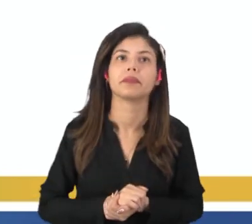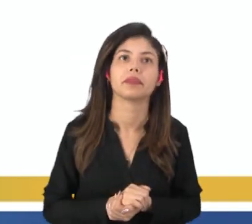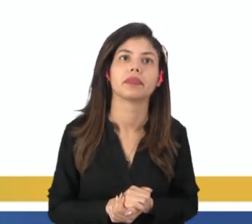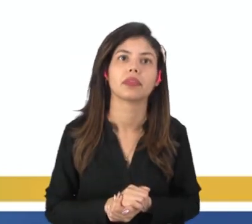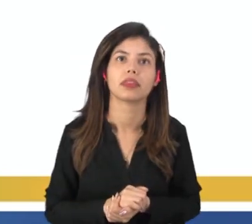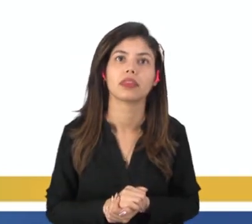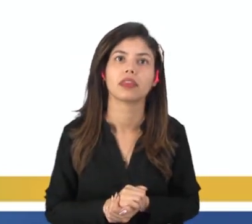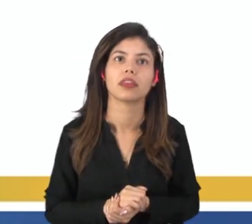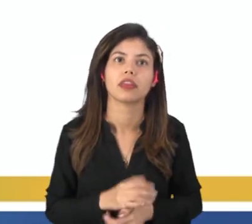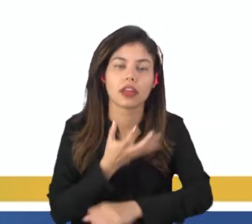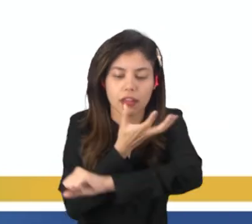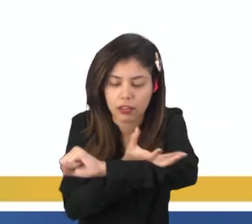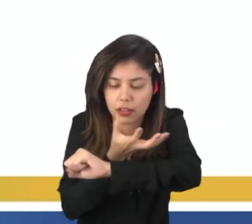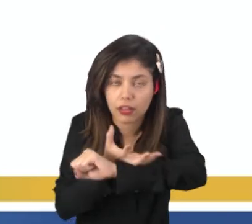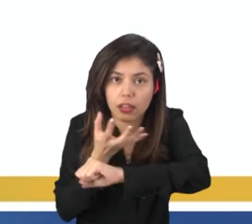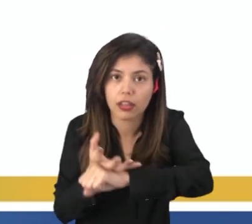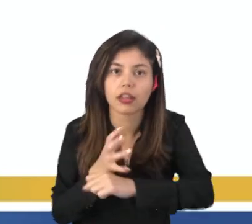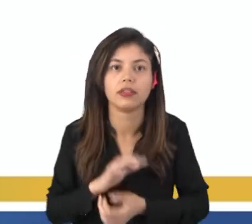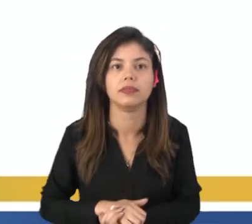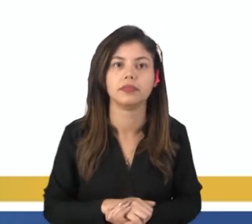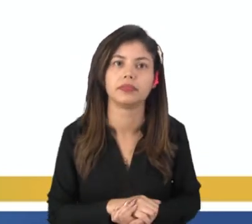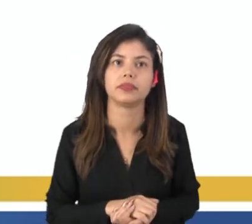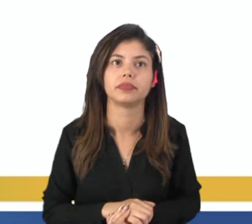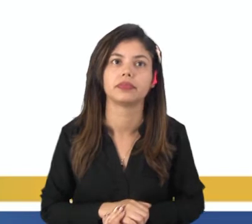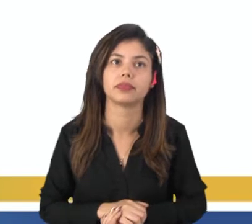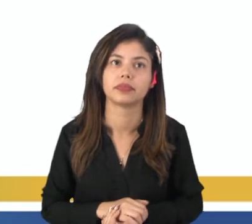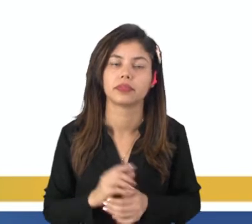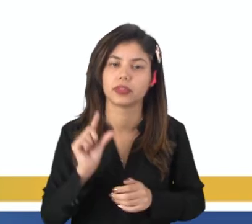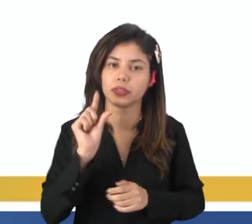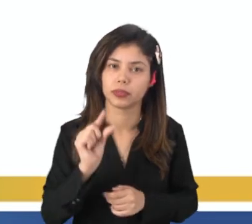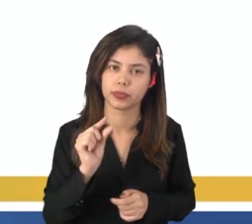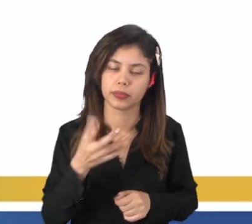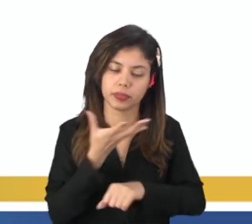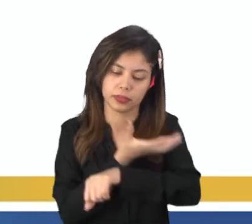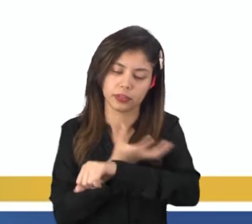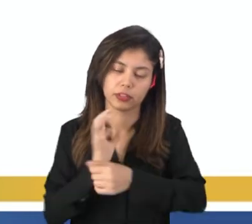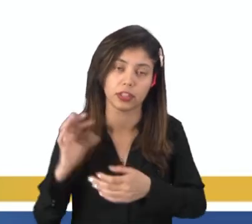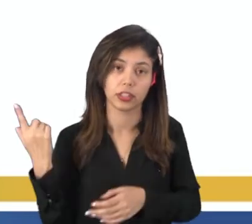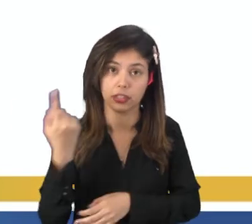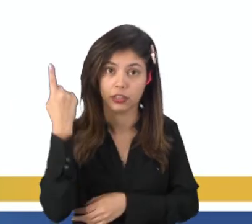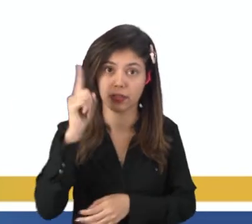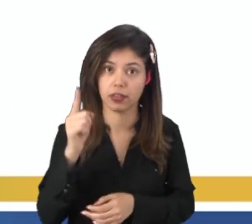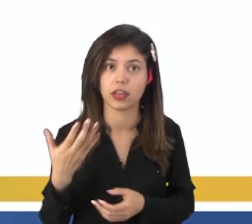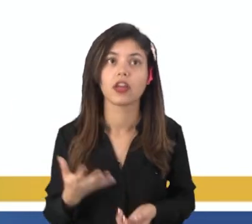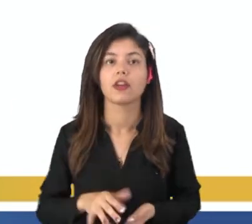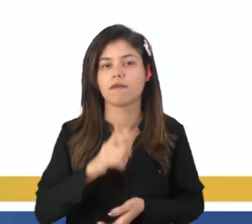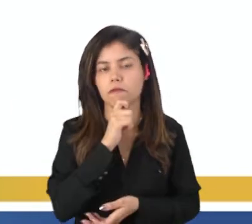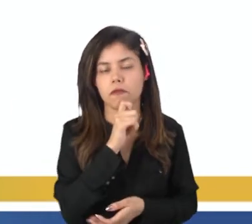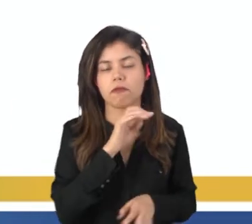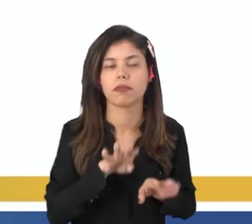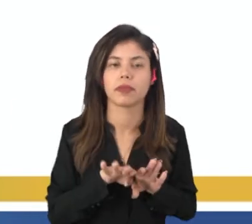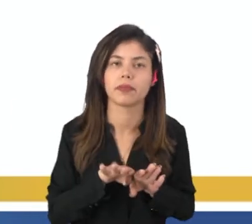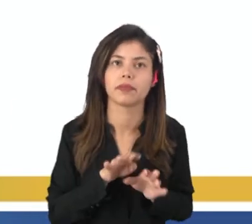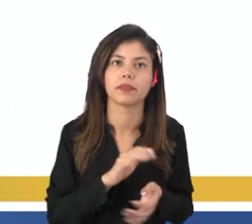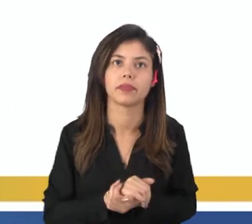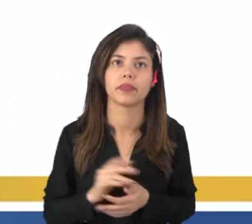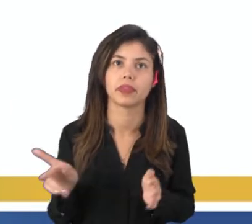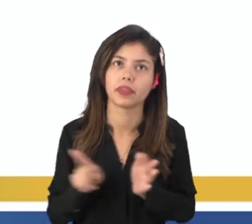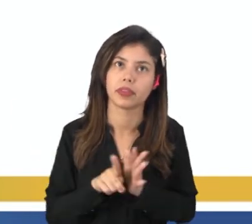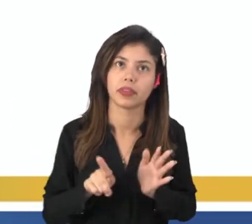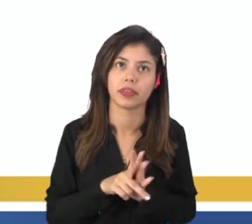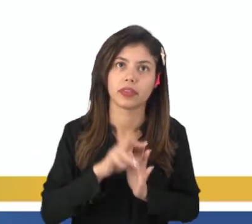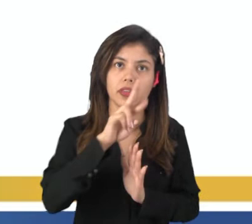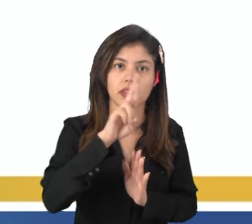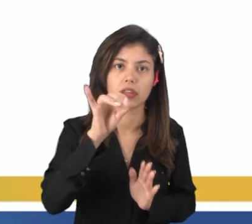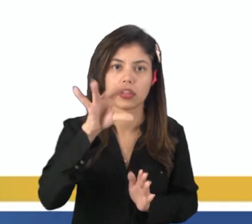planícies, né, da grama baixinha, com espécies ali vegetais que não crescem muito e com um clima muito frio, tá? É um bioma exclusivo do Rio